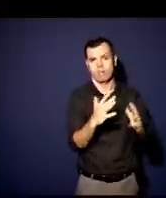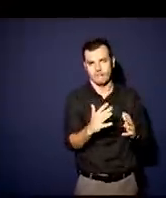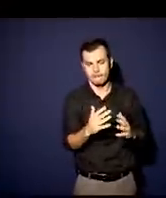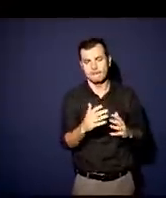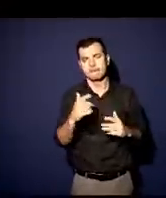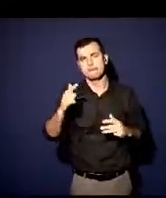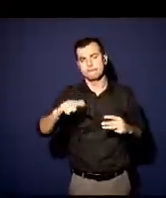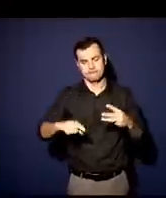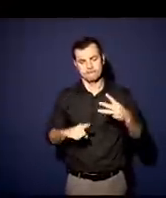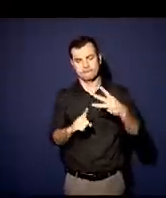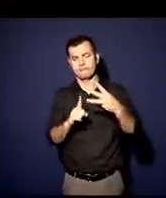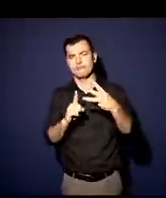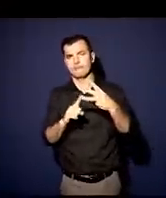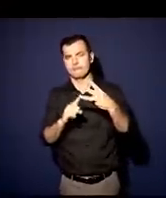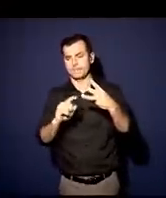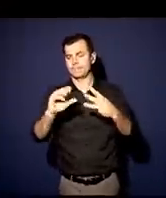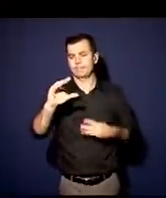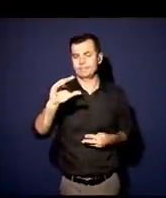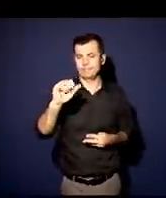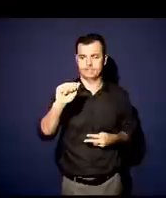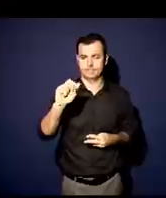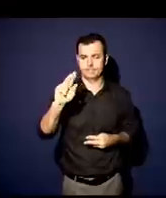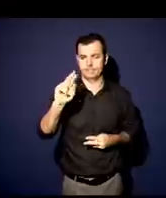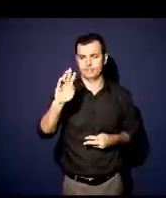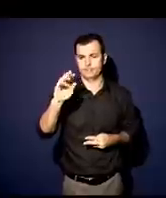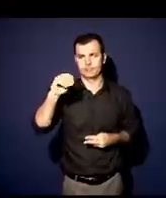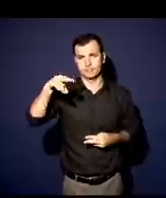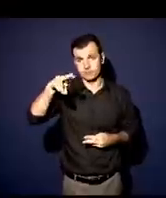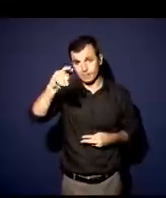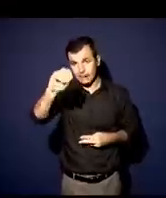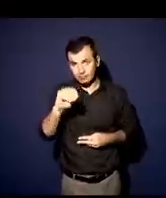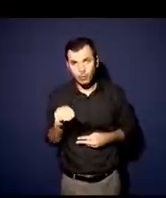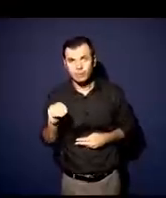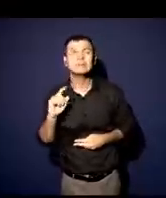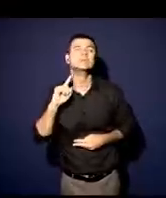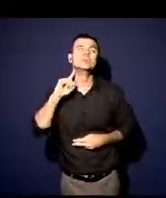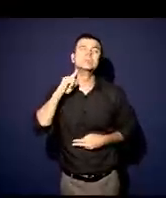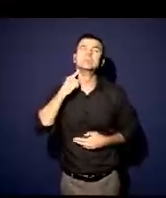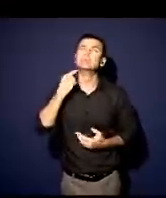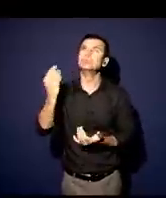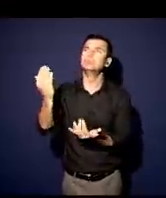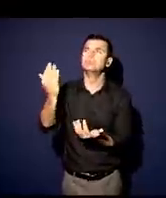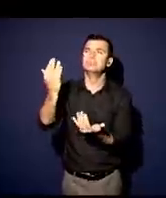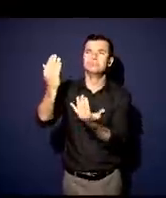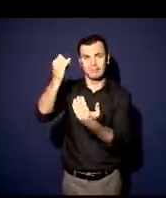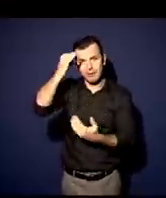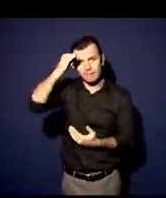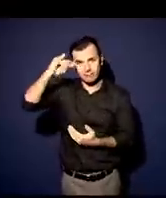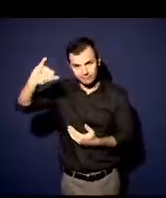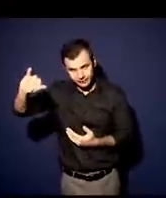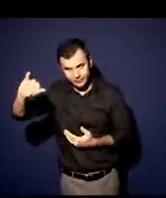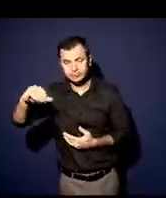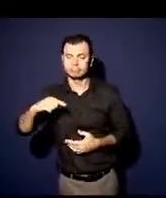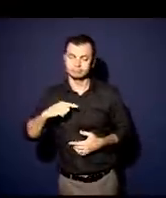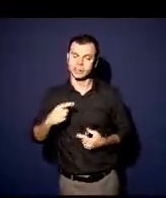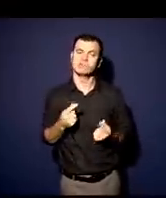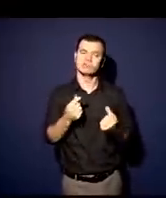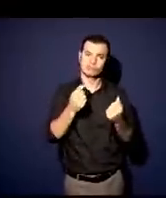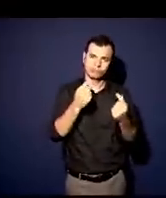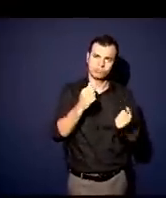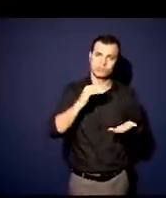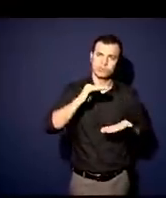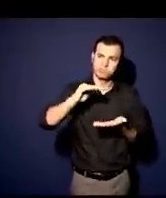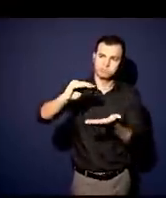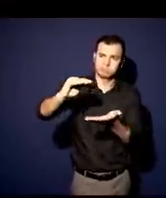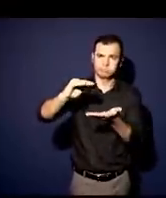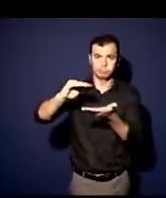Terceira coisa, a descarbonização. O investimento que vai ser necessário em descarbonização também vai baixar a produtividade